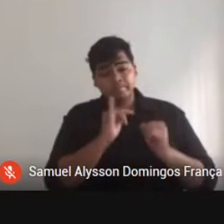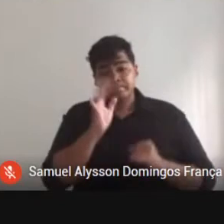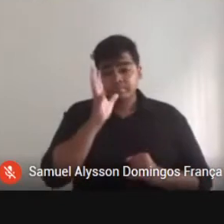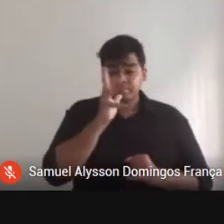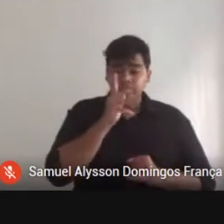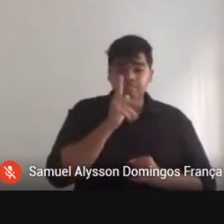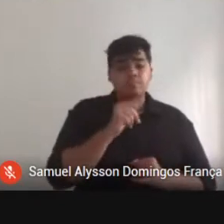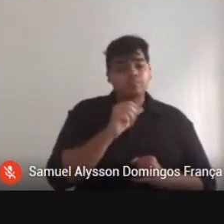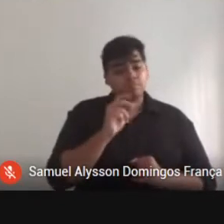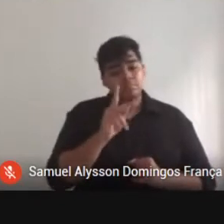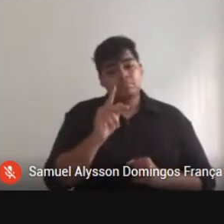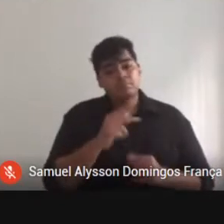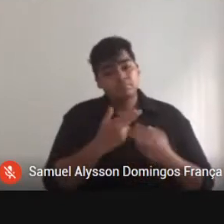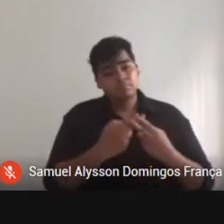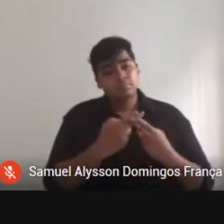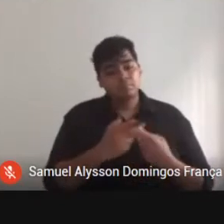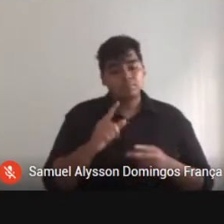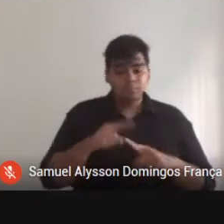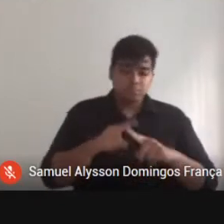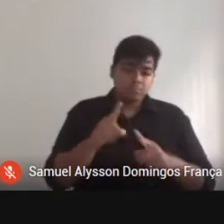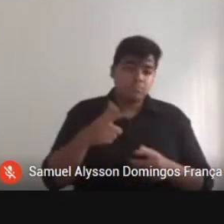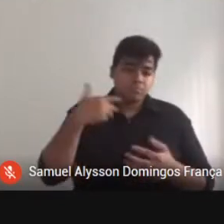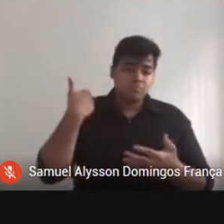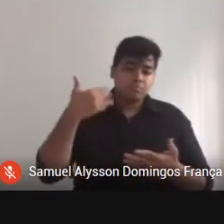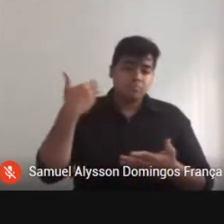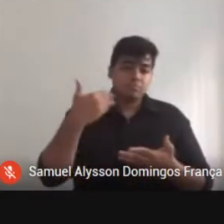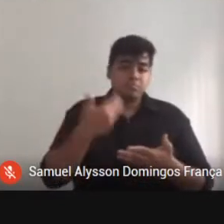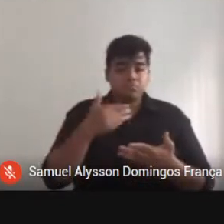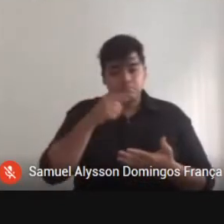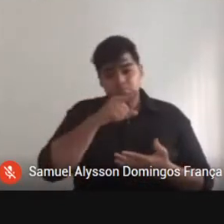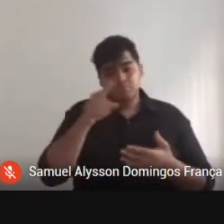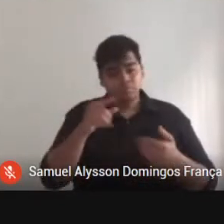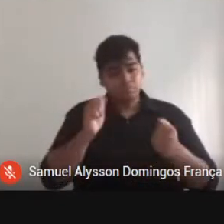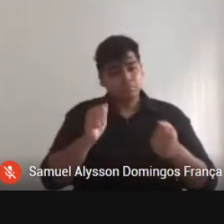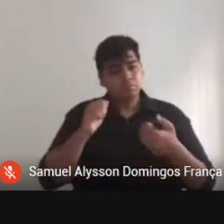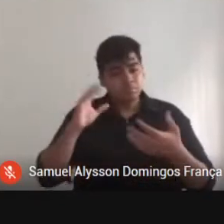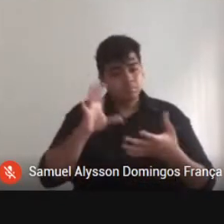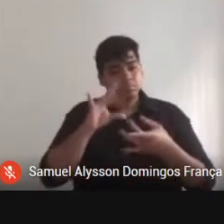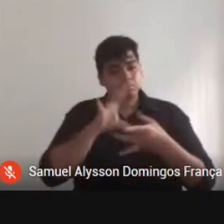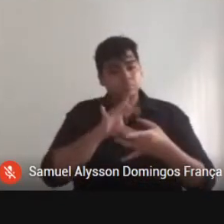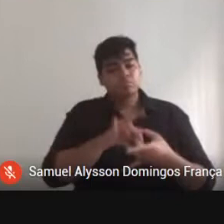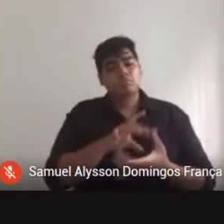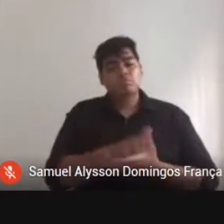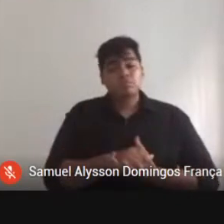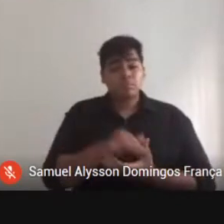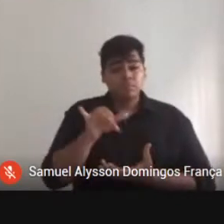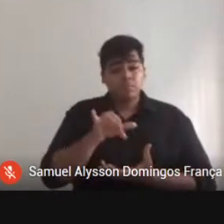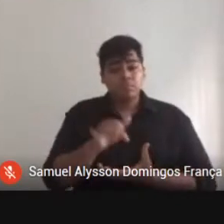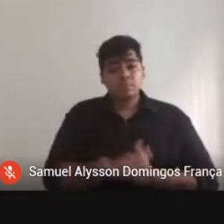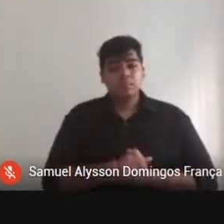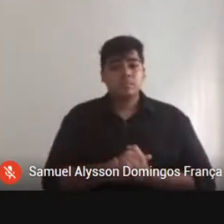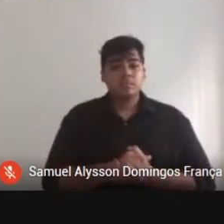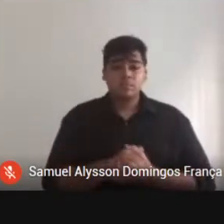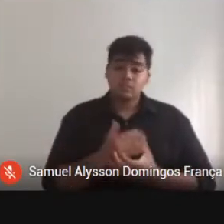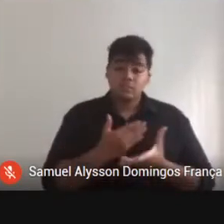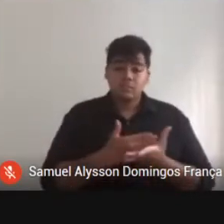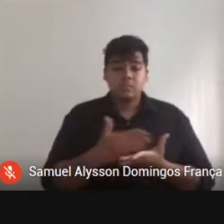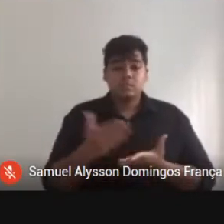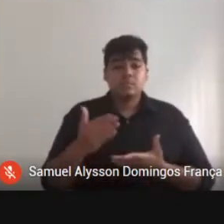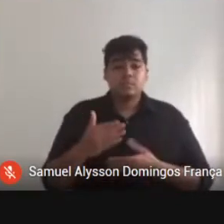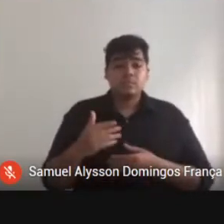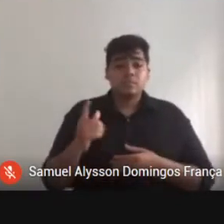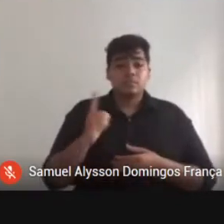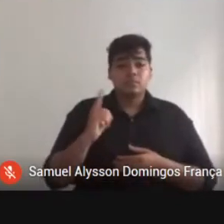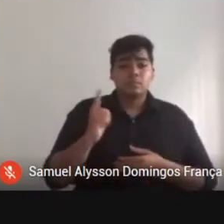Mas, como eu disse, ao longo da apresentação, vocês podem se conectar. Bom, beleza. A princípio, 2